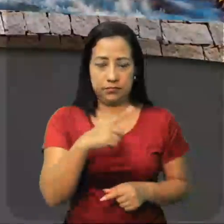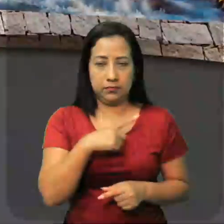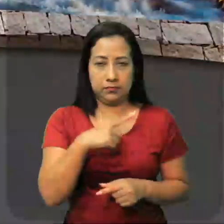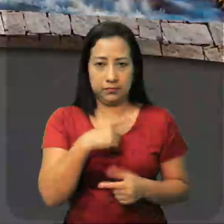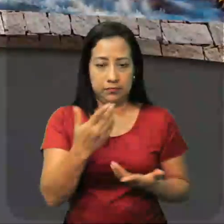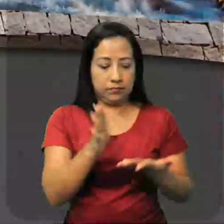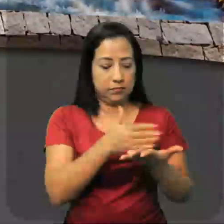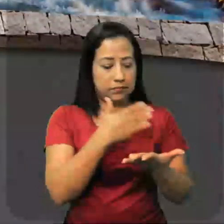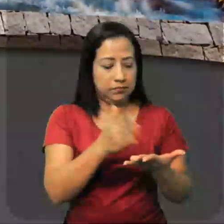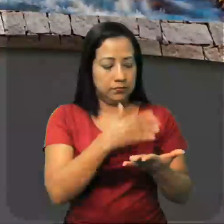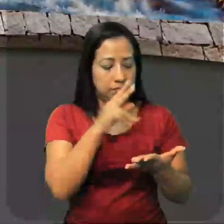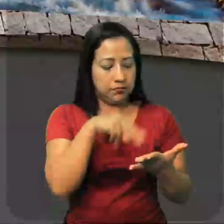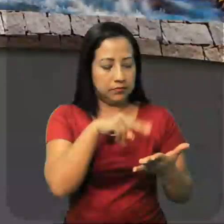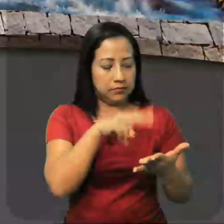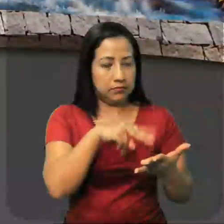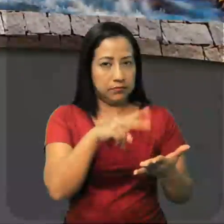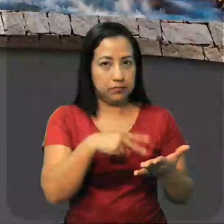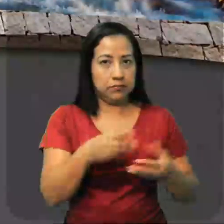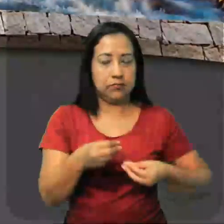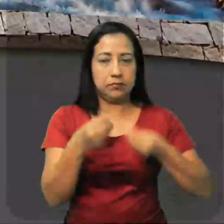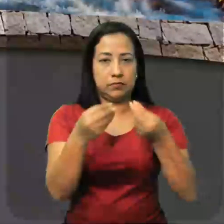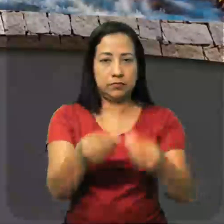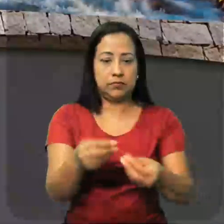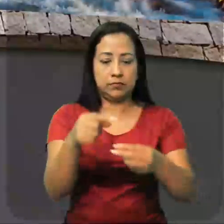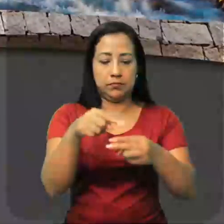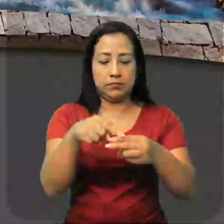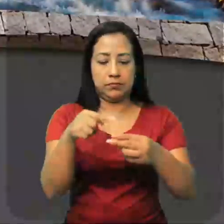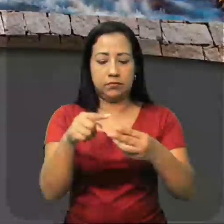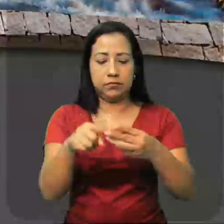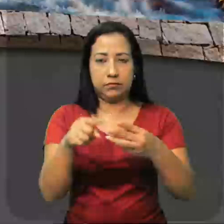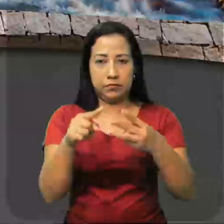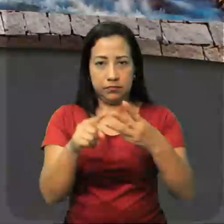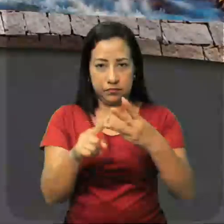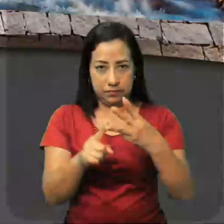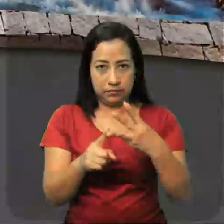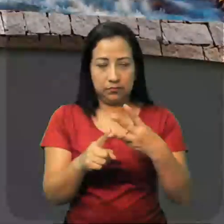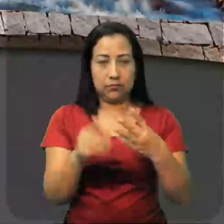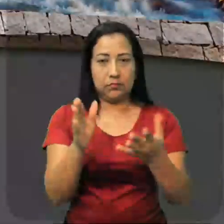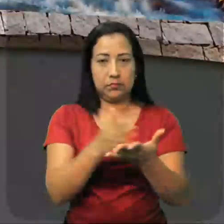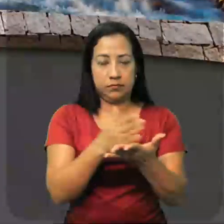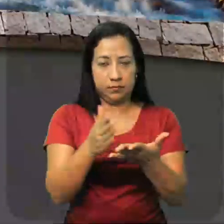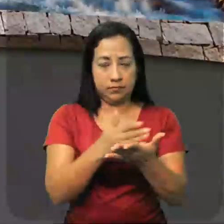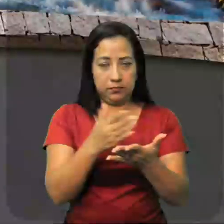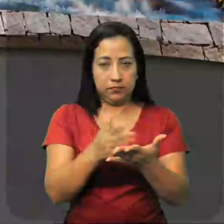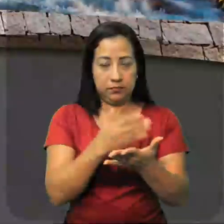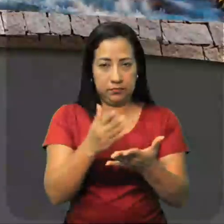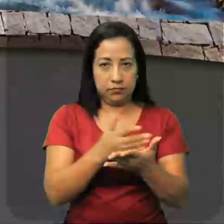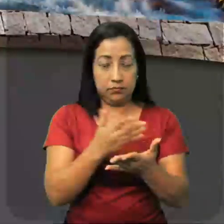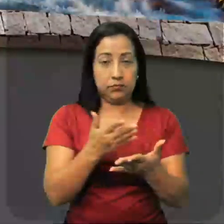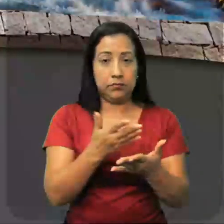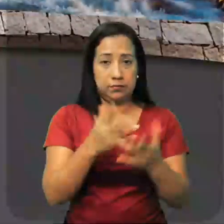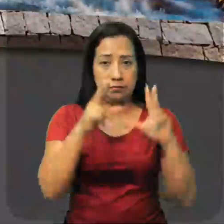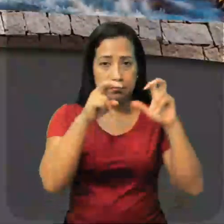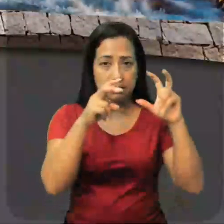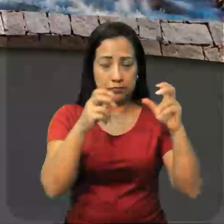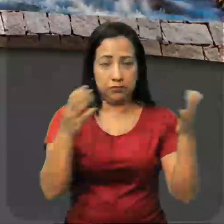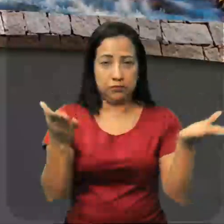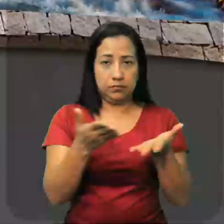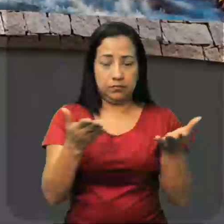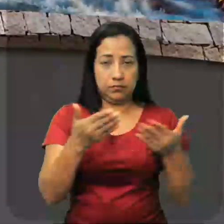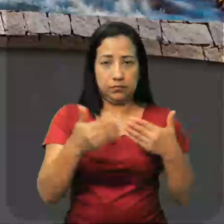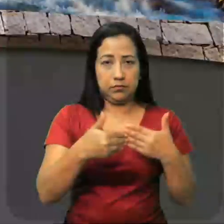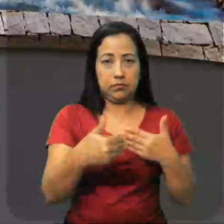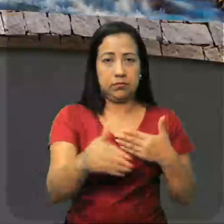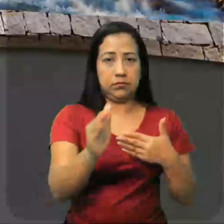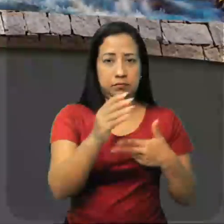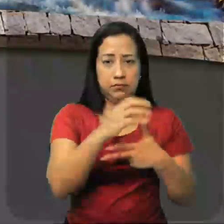material, vocês vão receber 3 livros do Agora Vai Enem, que vocês também devem buscar essas videoaulas também para